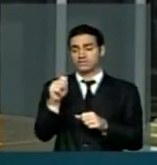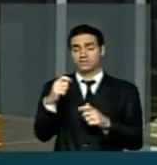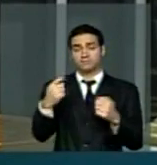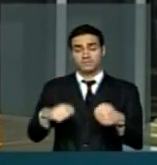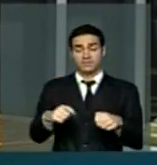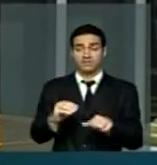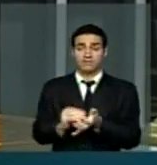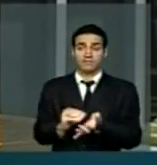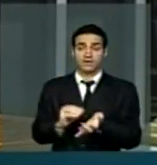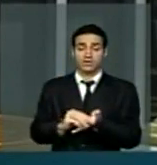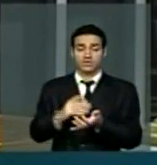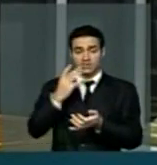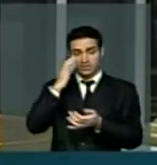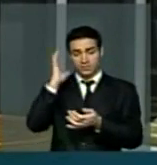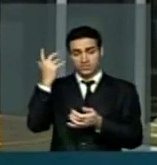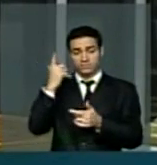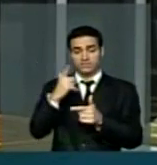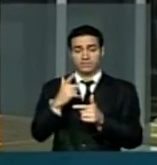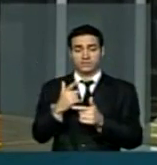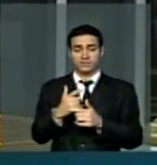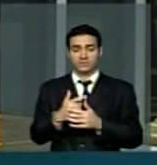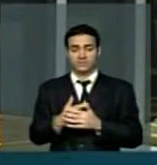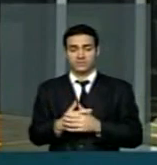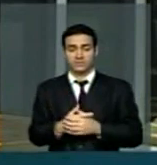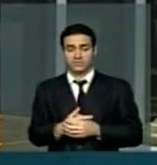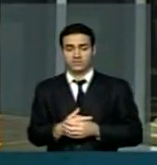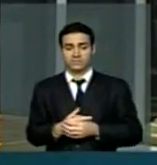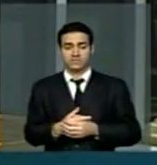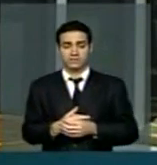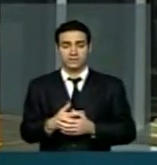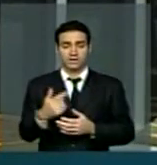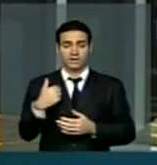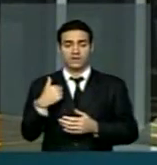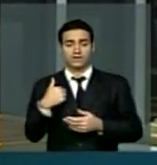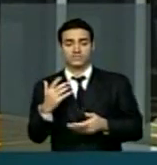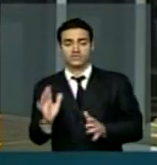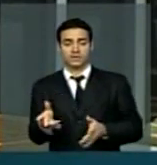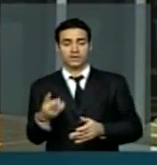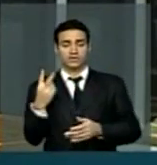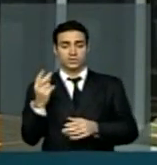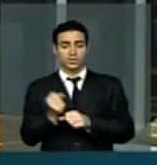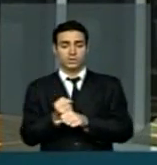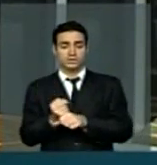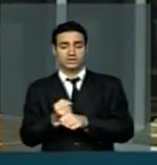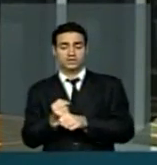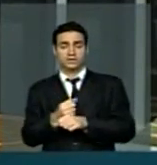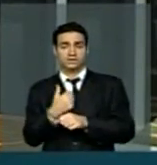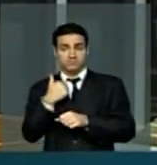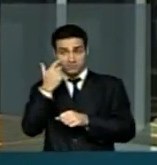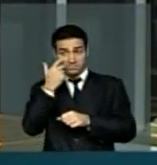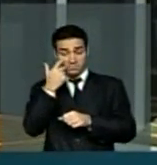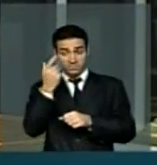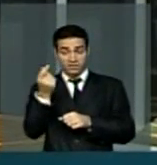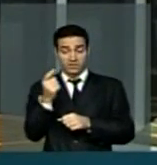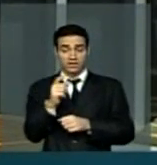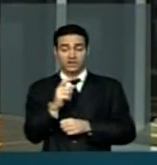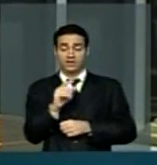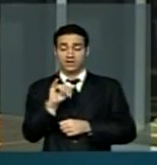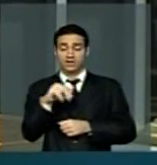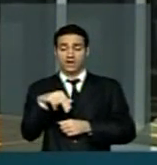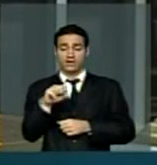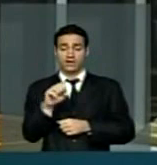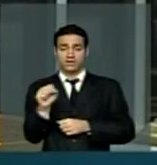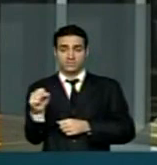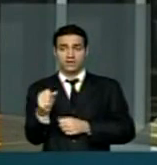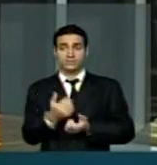resolver isso. E eu há 2 anos querendo ver uma agência do